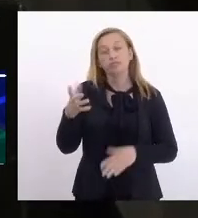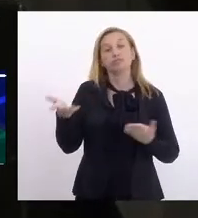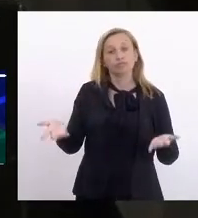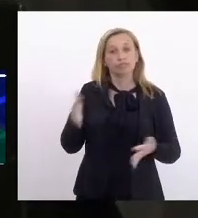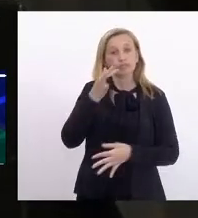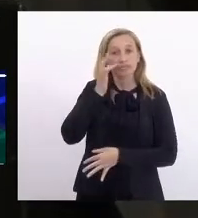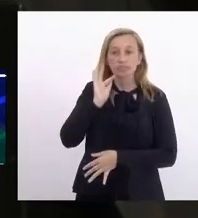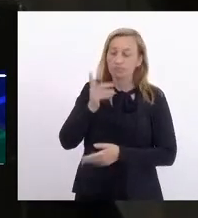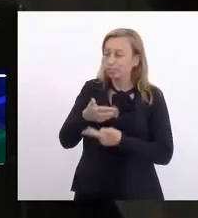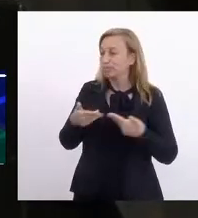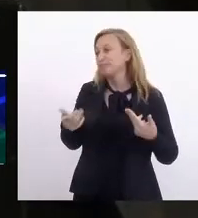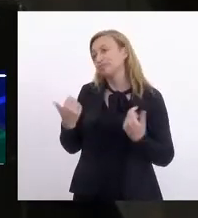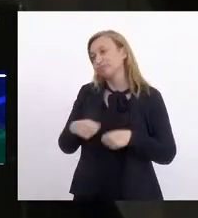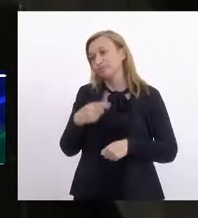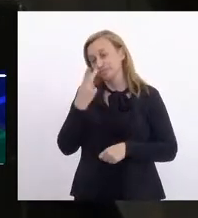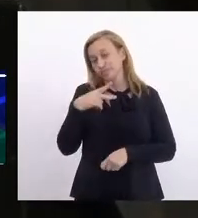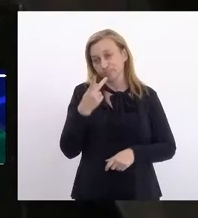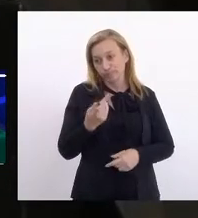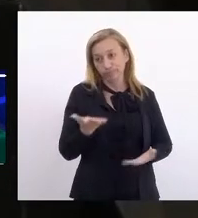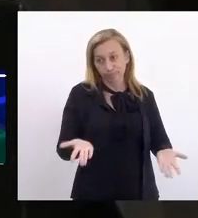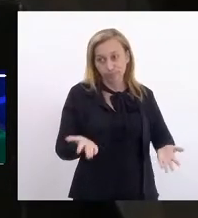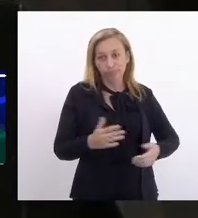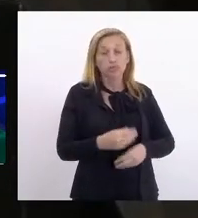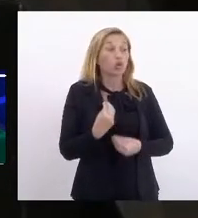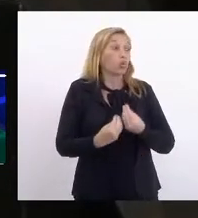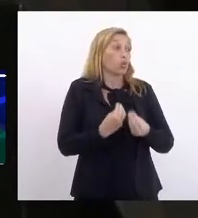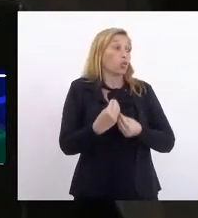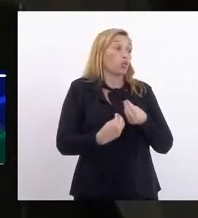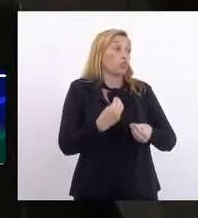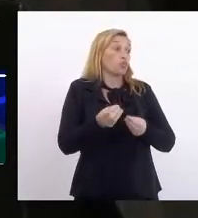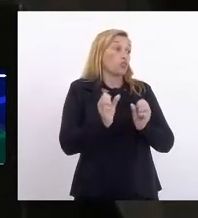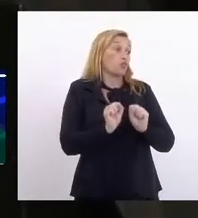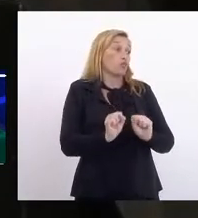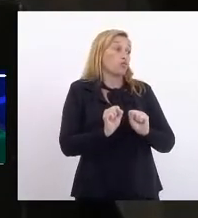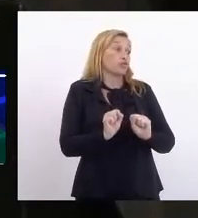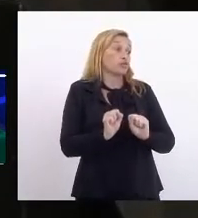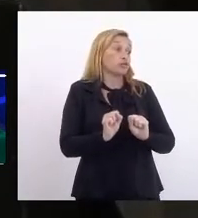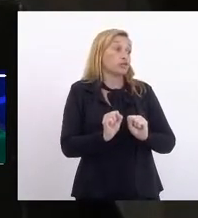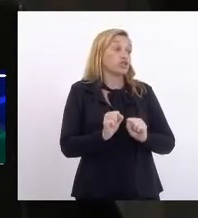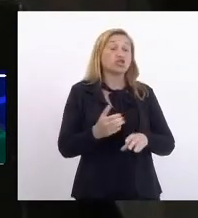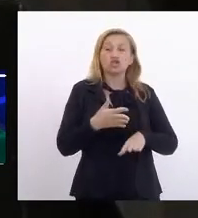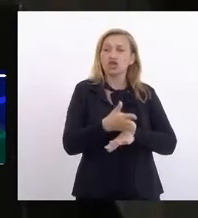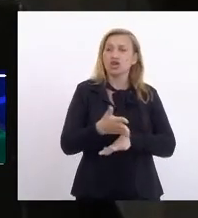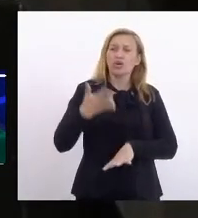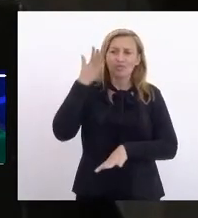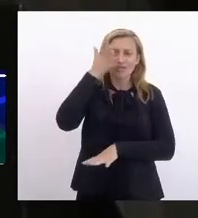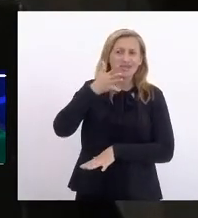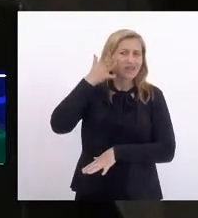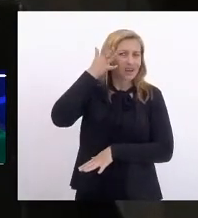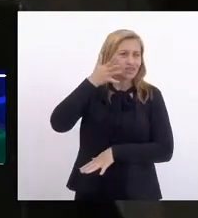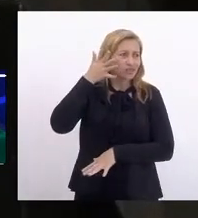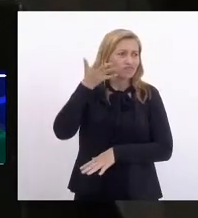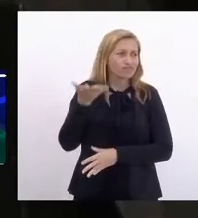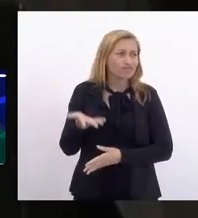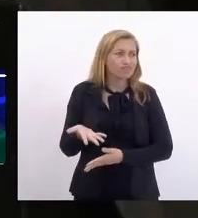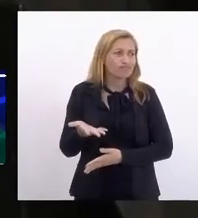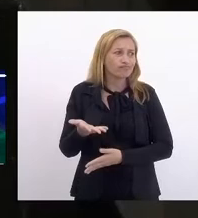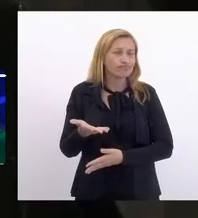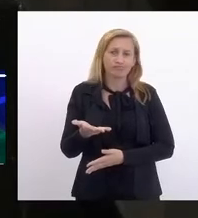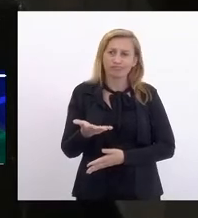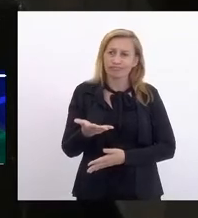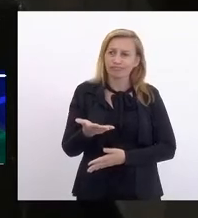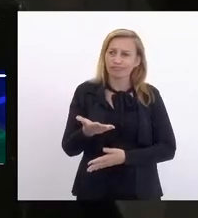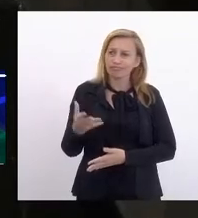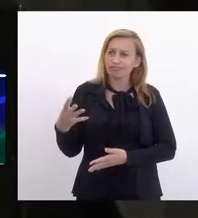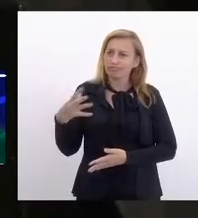tem coisas que a gente precisa dizer. Como é que pode chegar uma mensagem em caráter